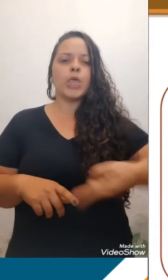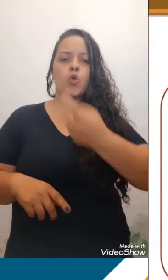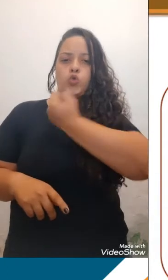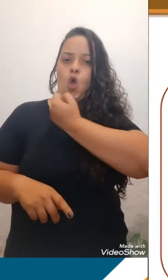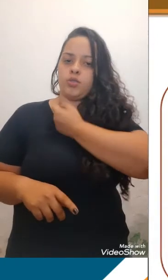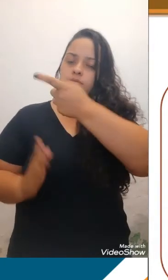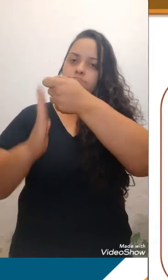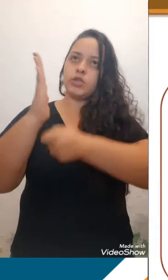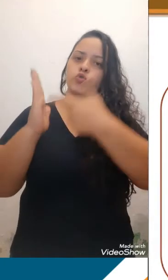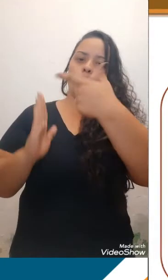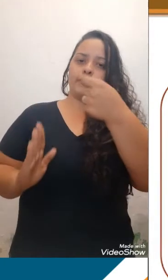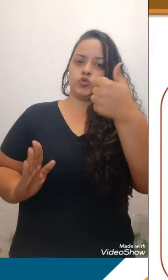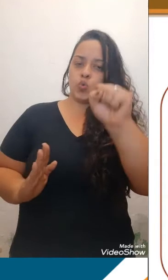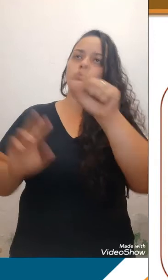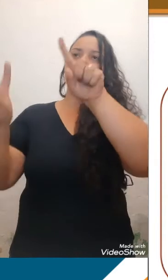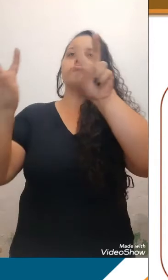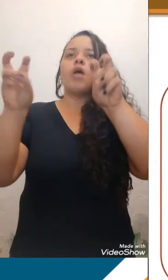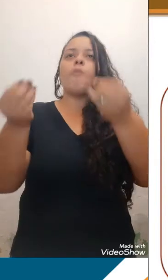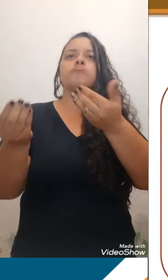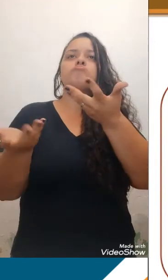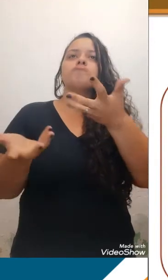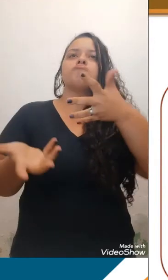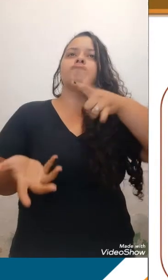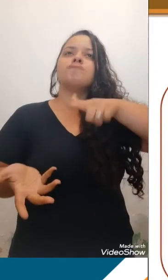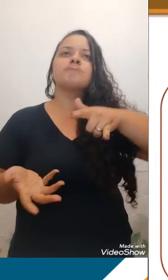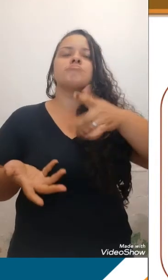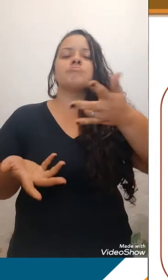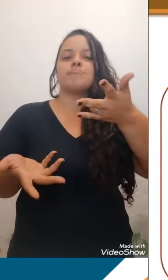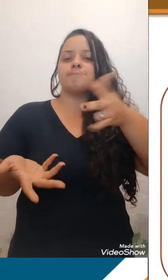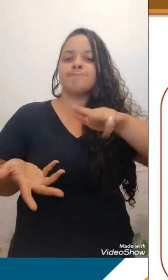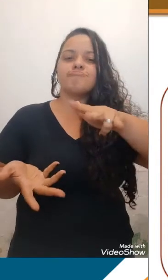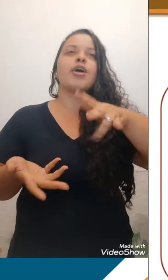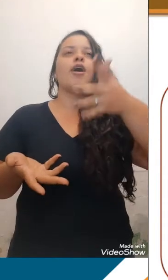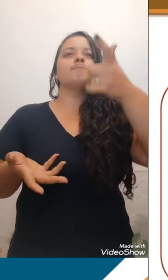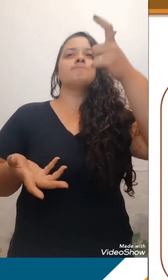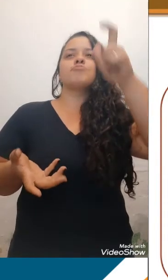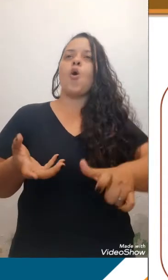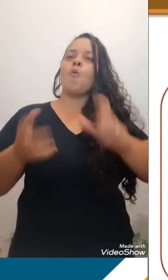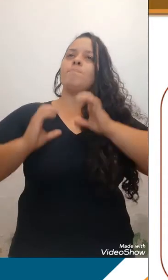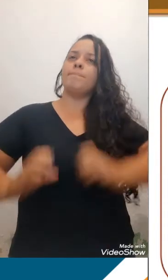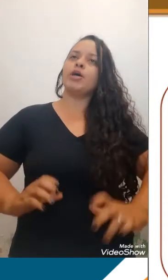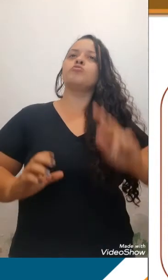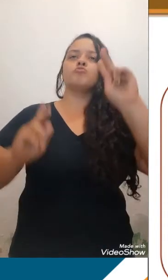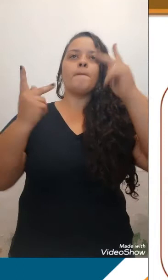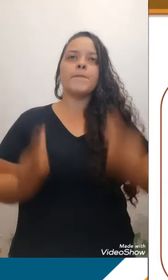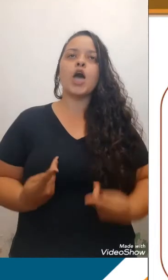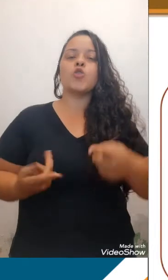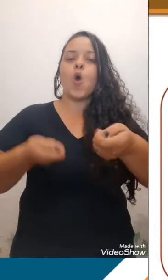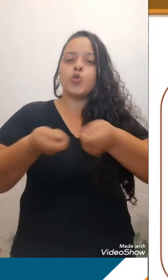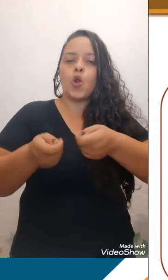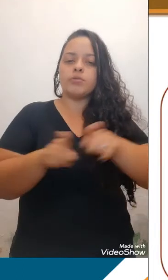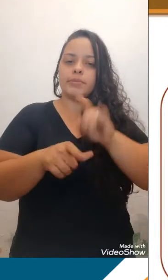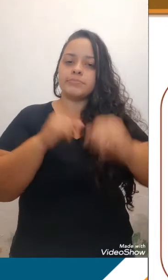da redação Enem de 2018, manipulação do comportamento do usuário pelo controle de dados na internet. Vamos ler juntos?